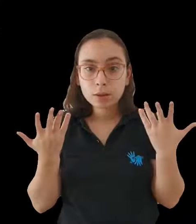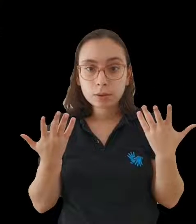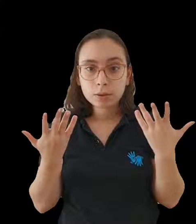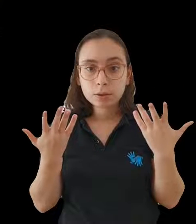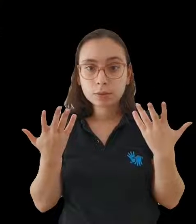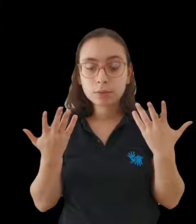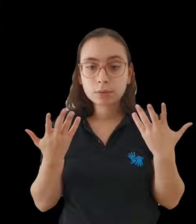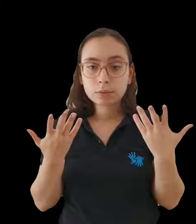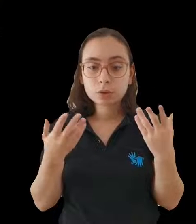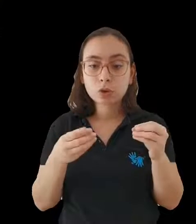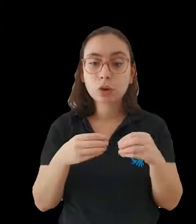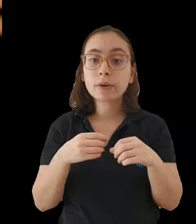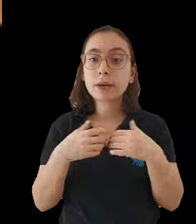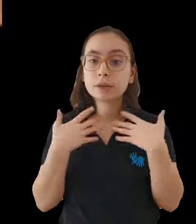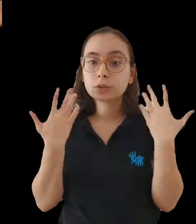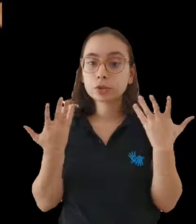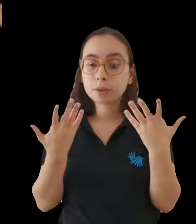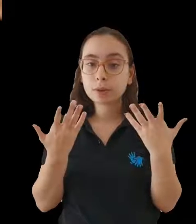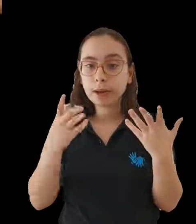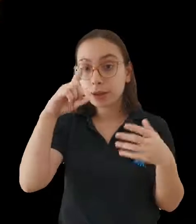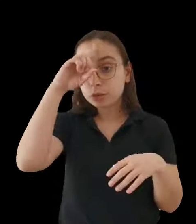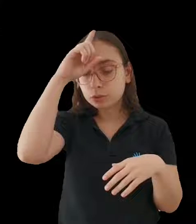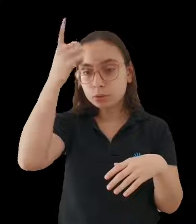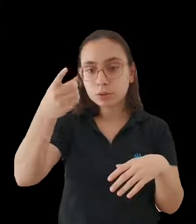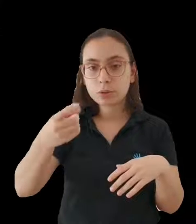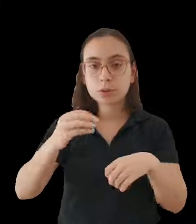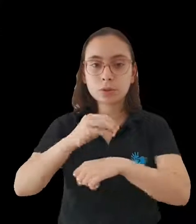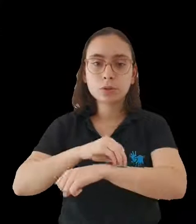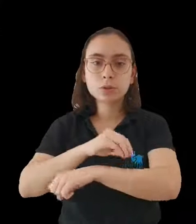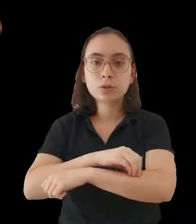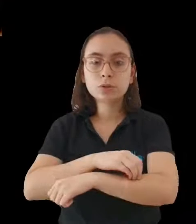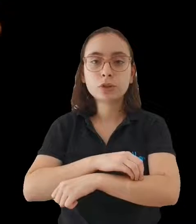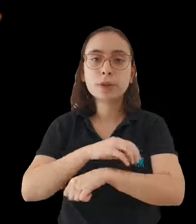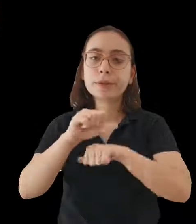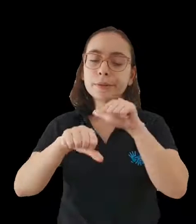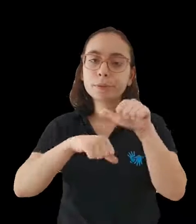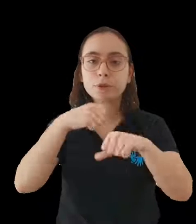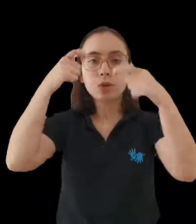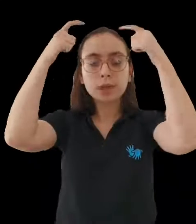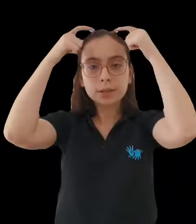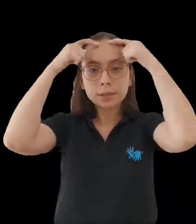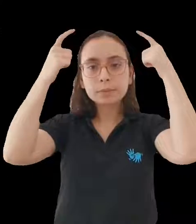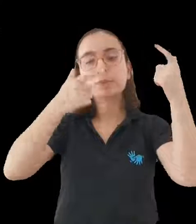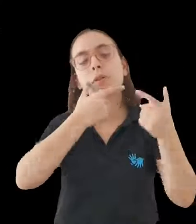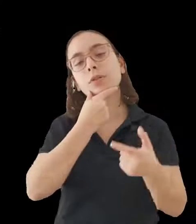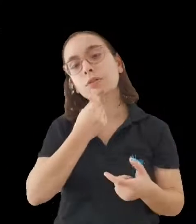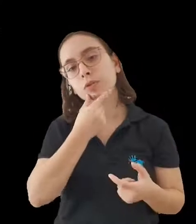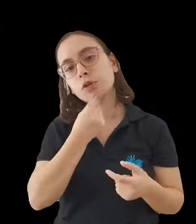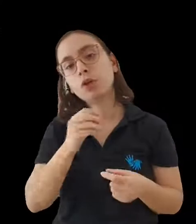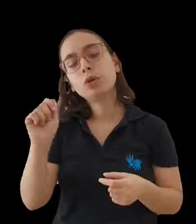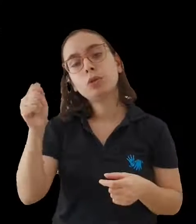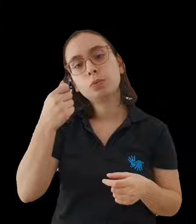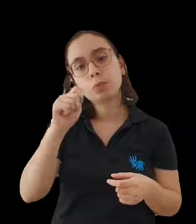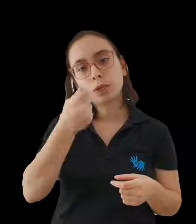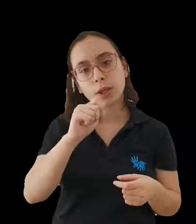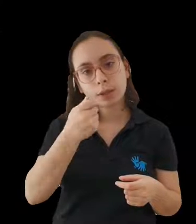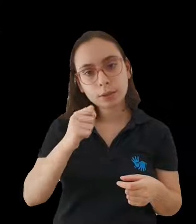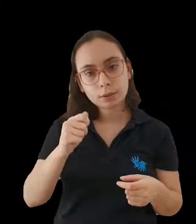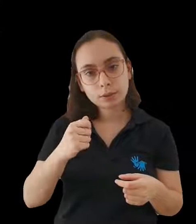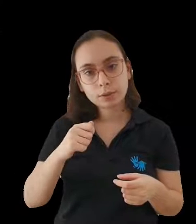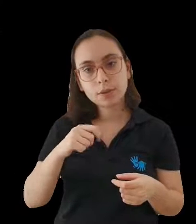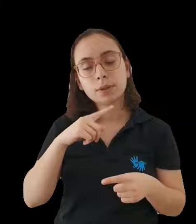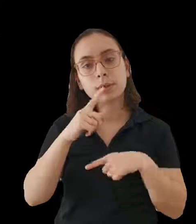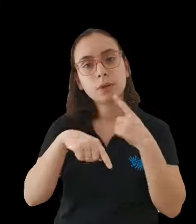é a surpresa? Adivinha? O sapo virou príncipe. E aí a gente usa o bonequinho da outra história também